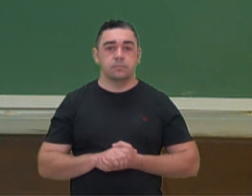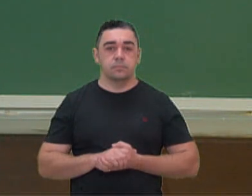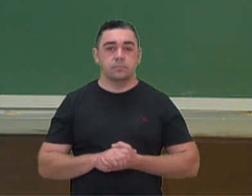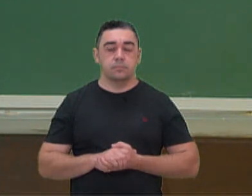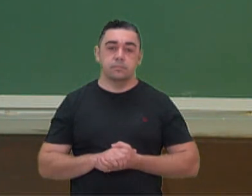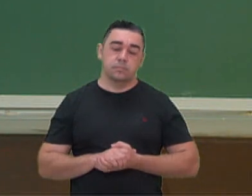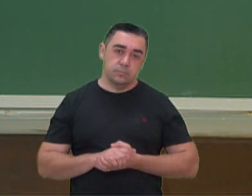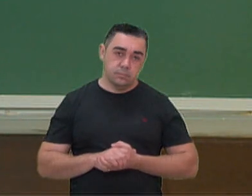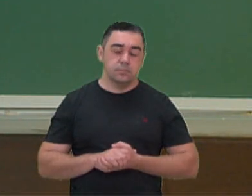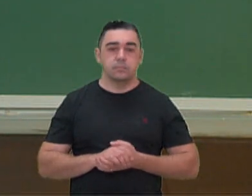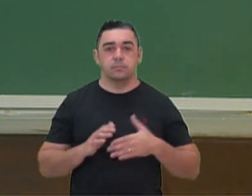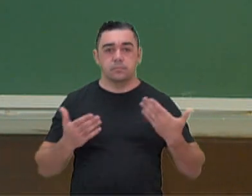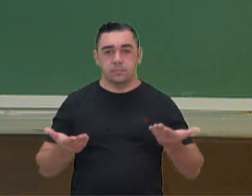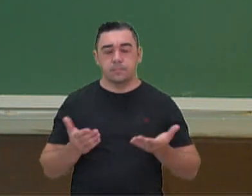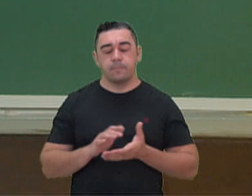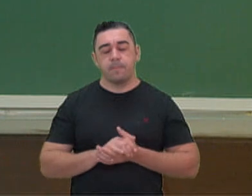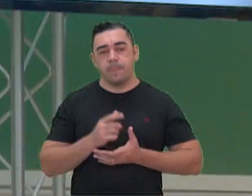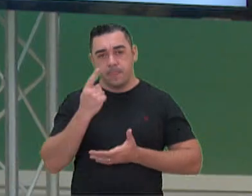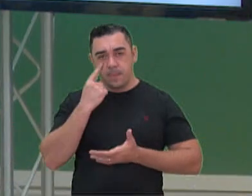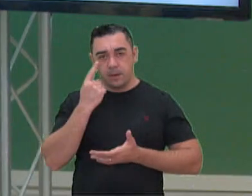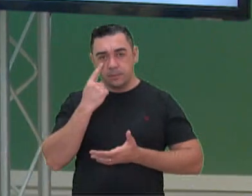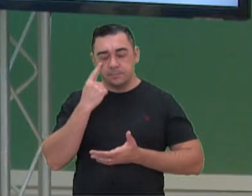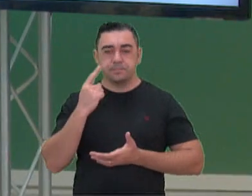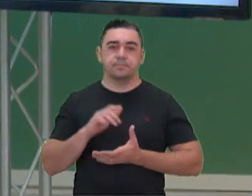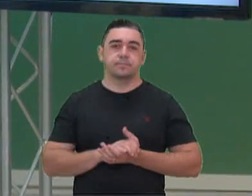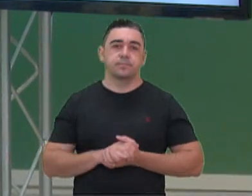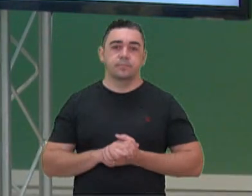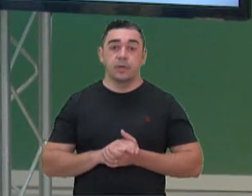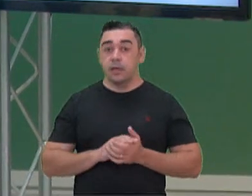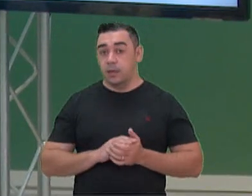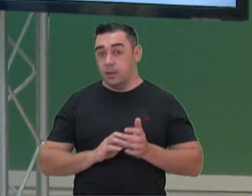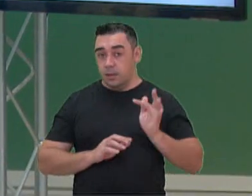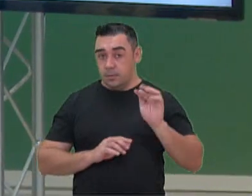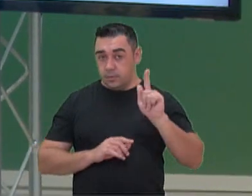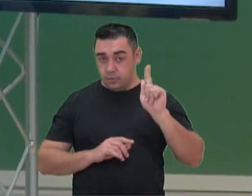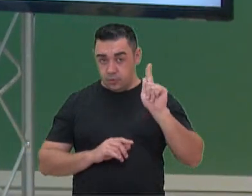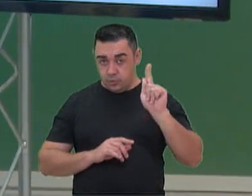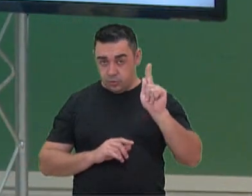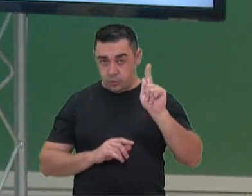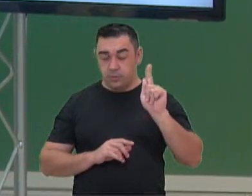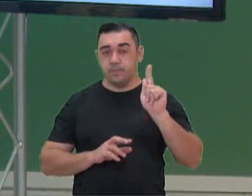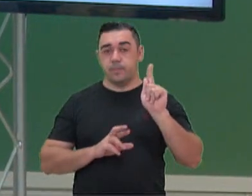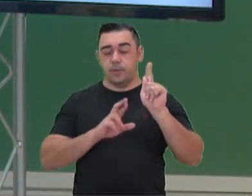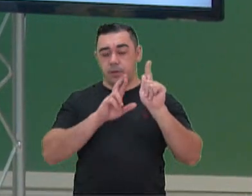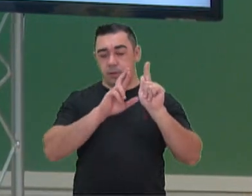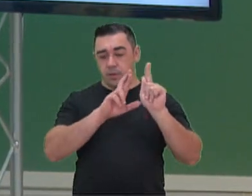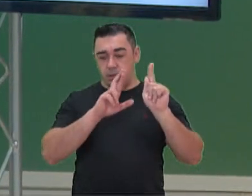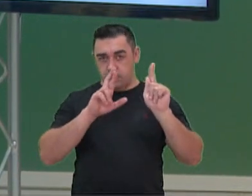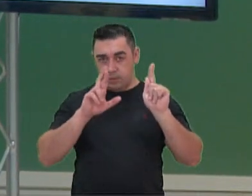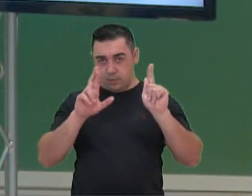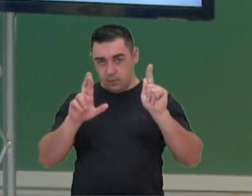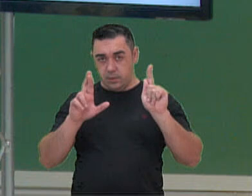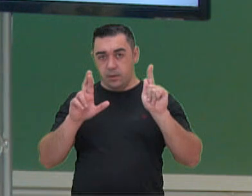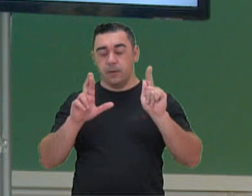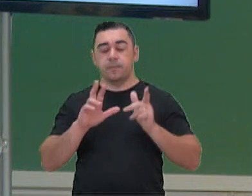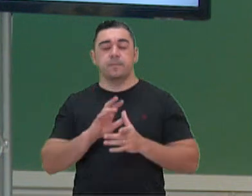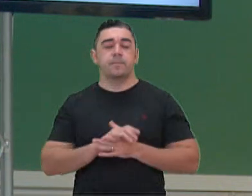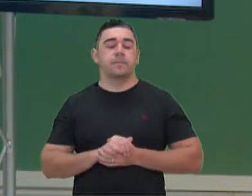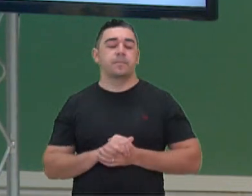Muito bem, olha só. Função G de reais, domínio em reais,